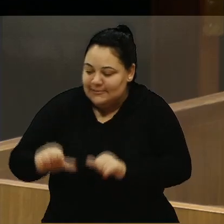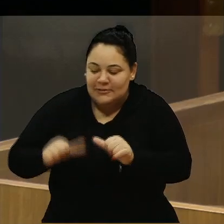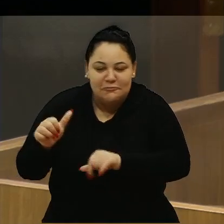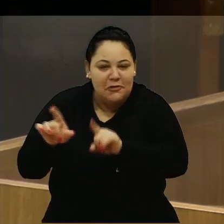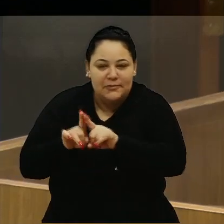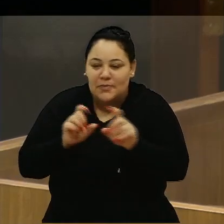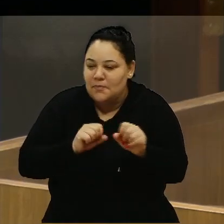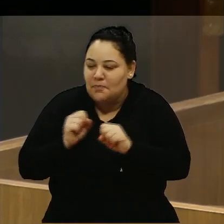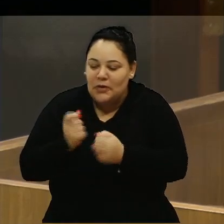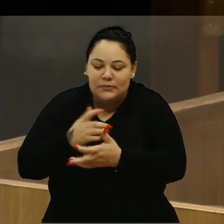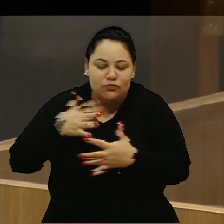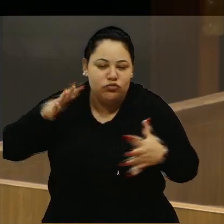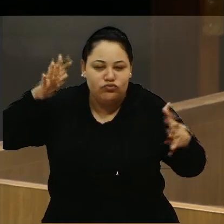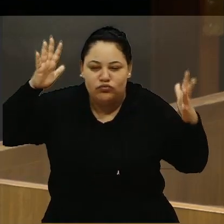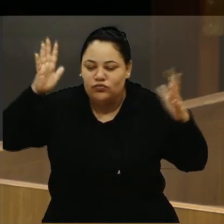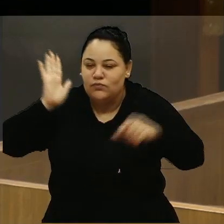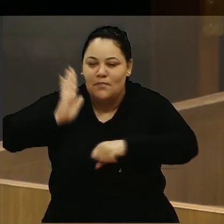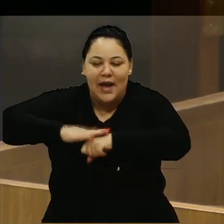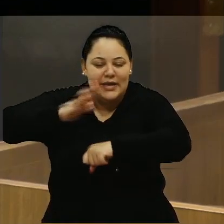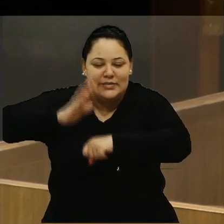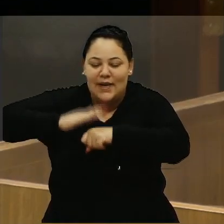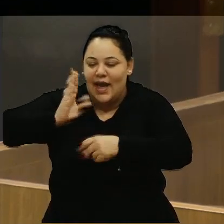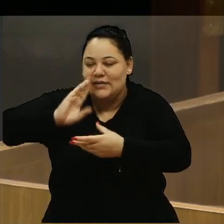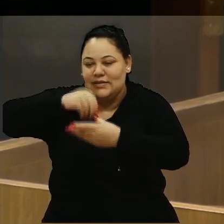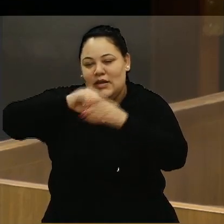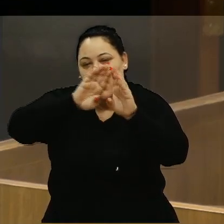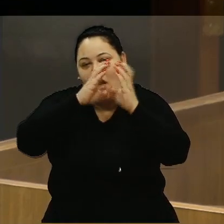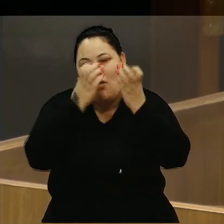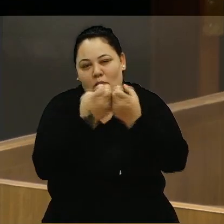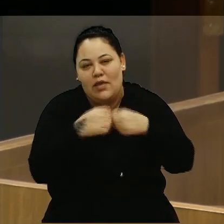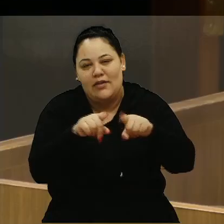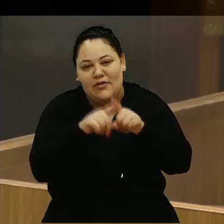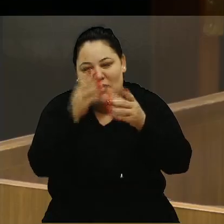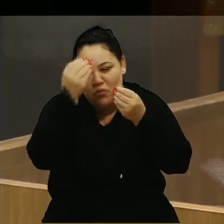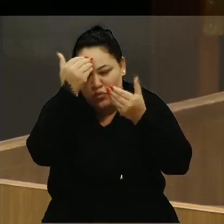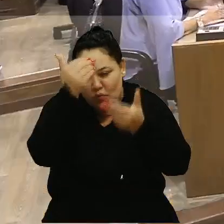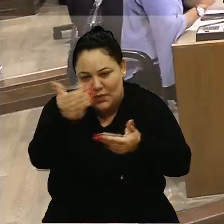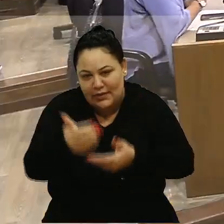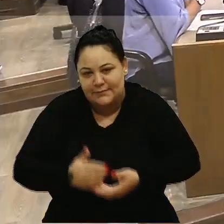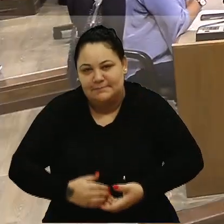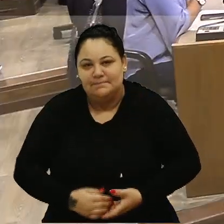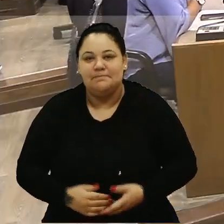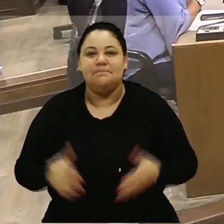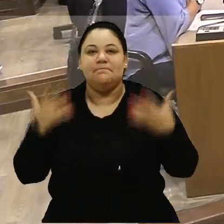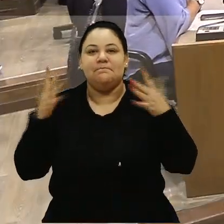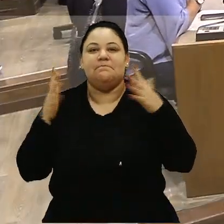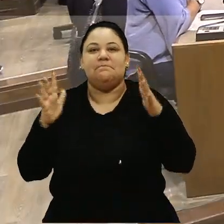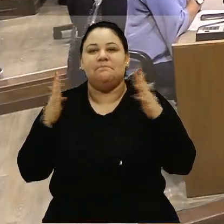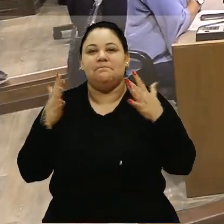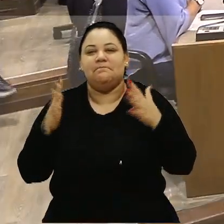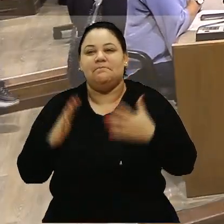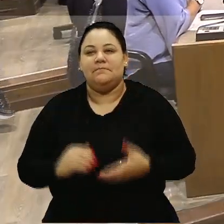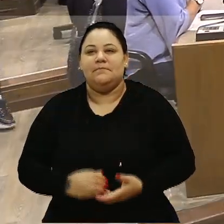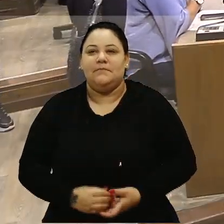brilhar cada vez mais forte em nossa comunidade. Muito obrigado. Obrigado.